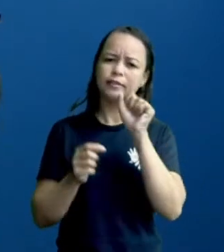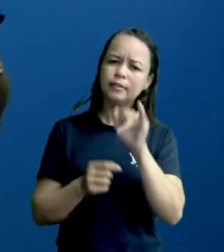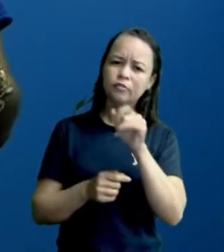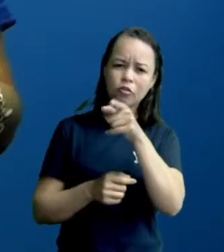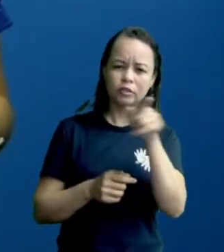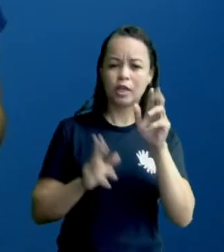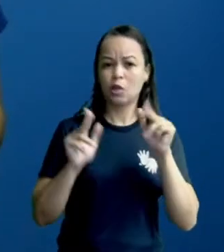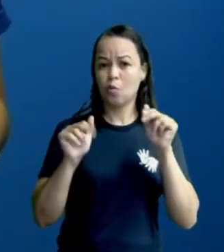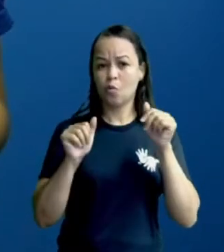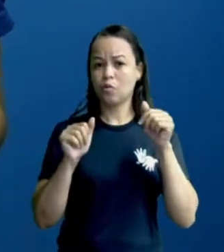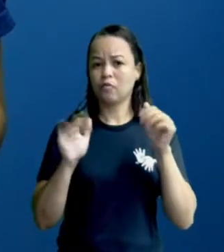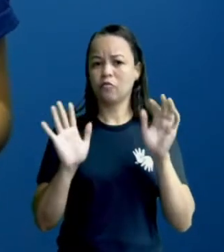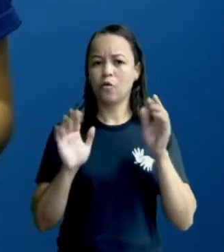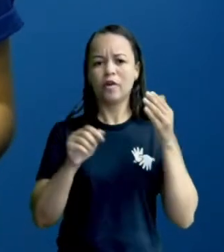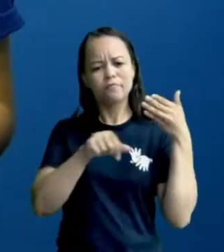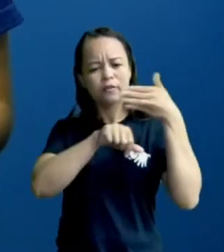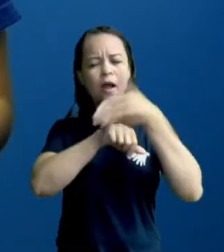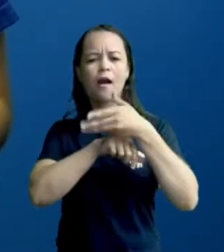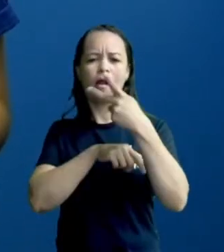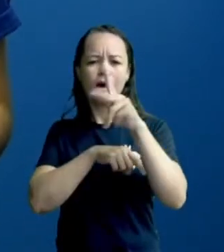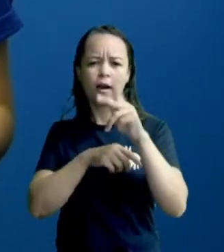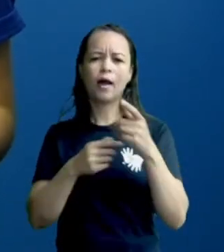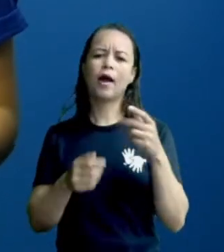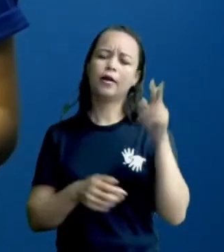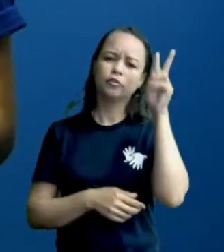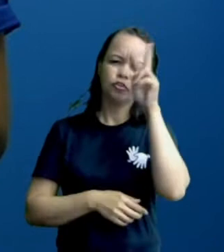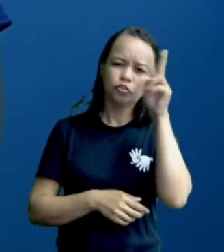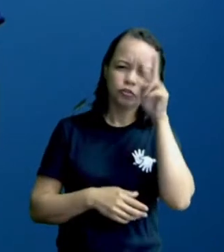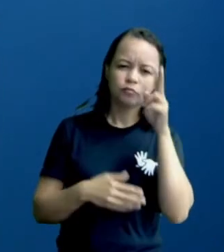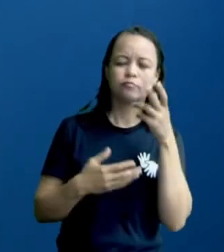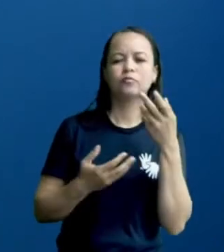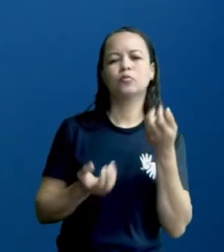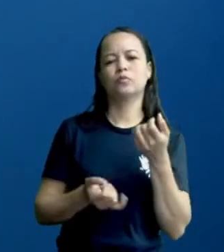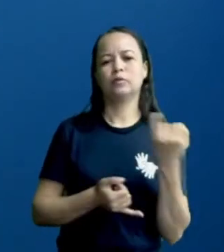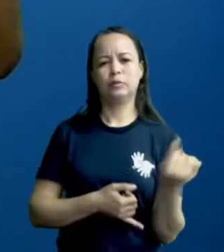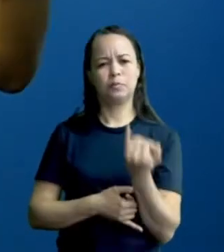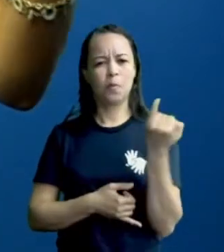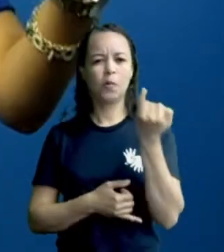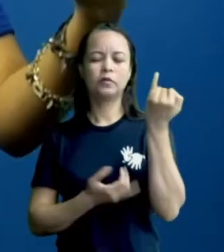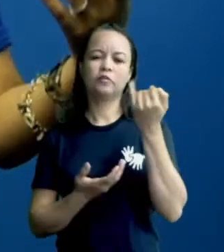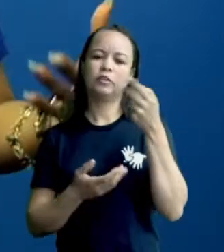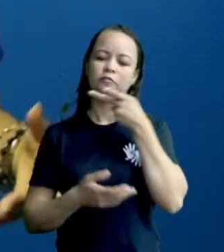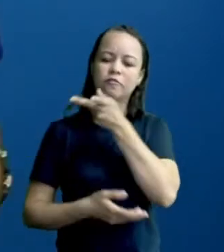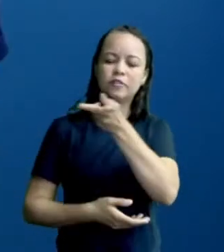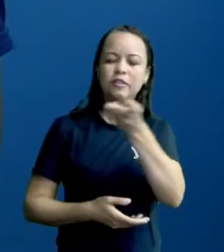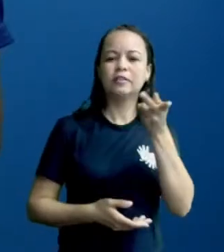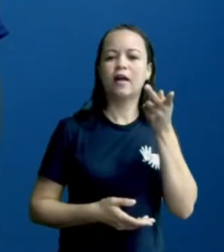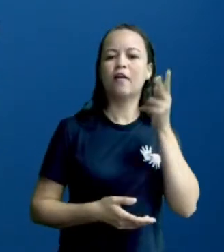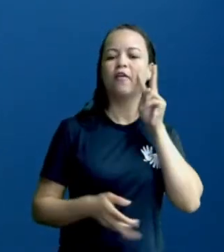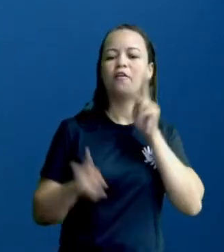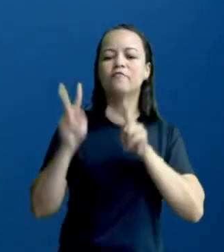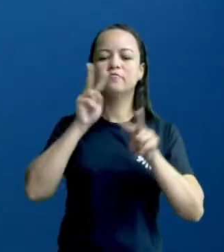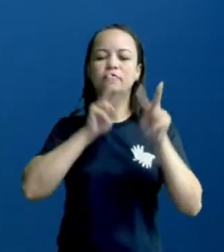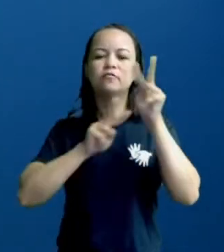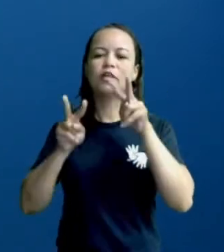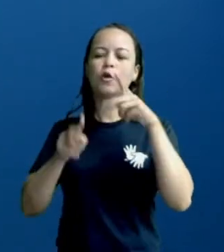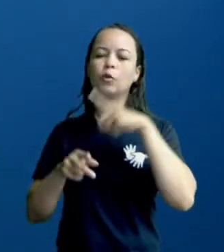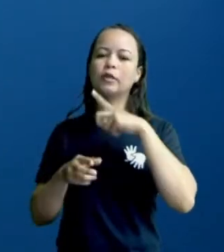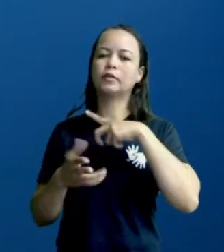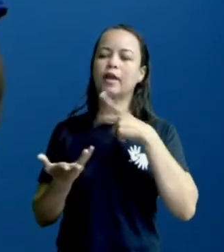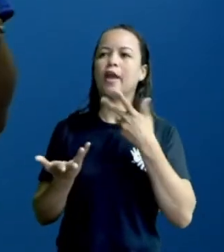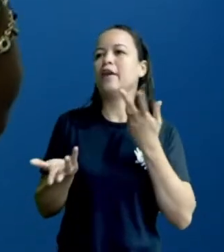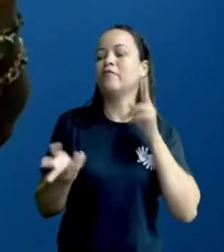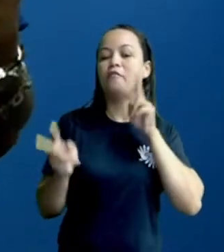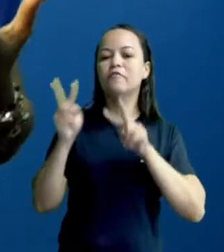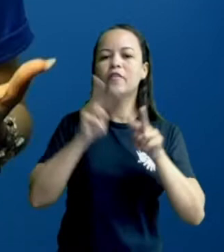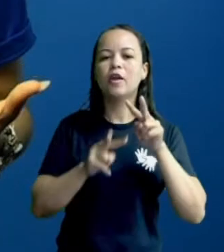tem muita história para contar. E aí, ó, você vai visitar esse local, vai ver o que tem lá, quais foram os